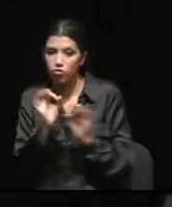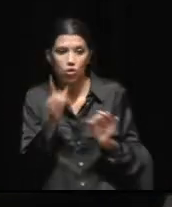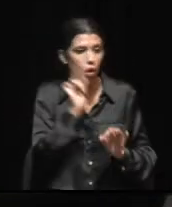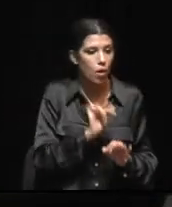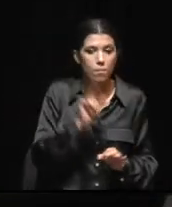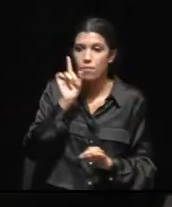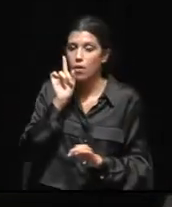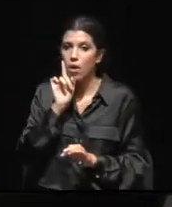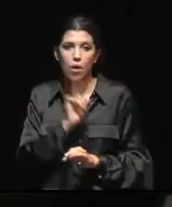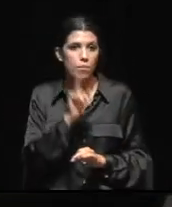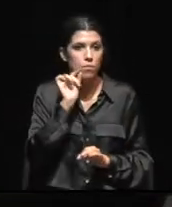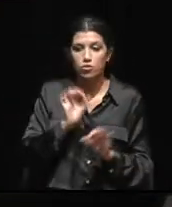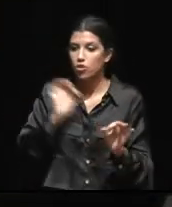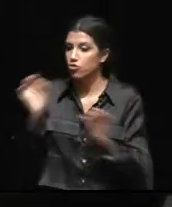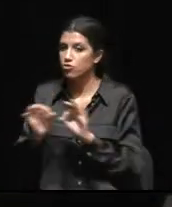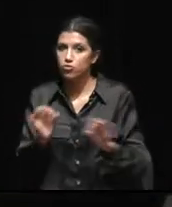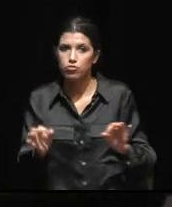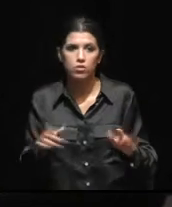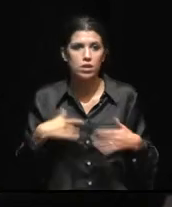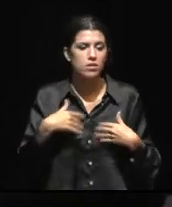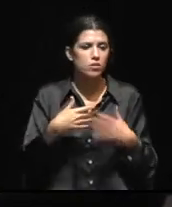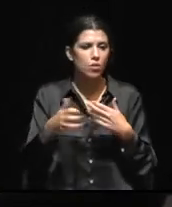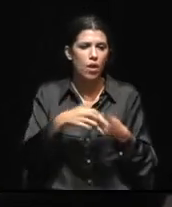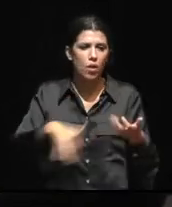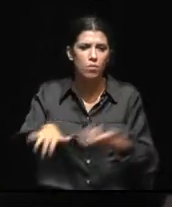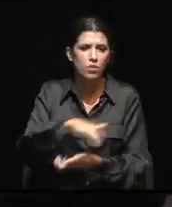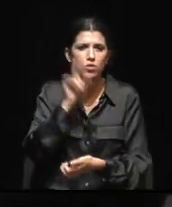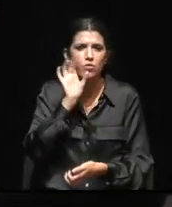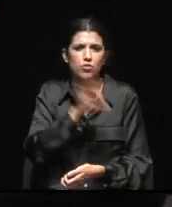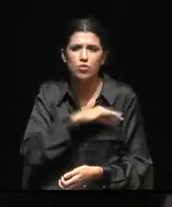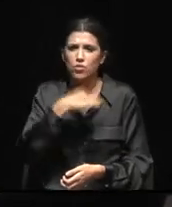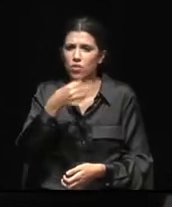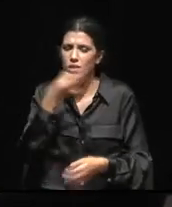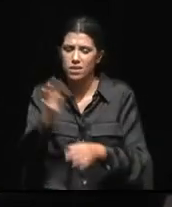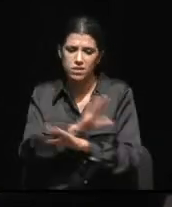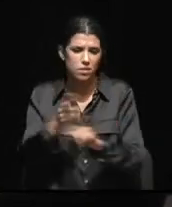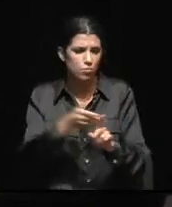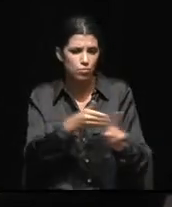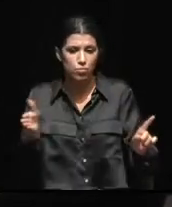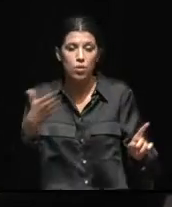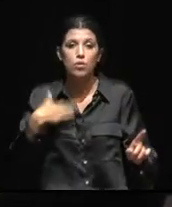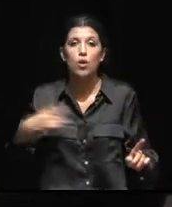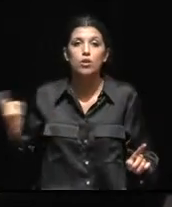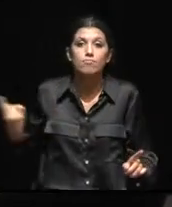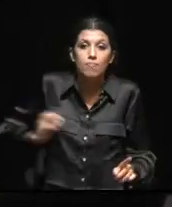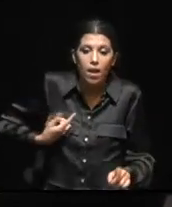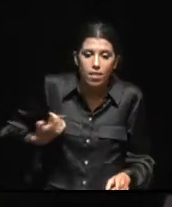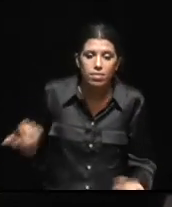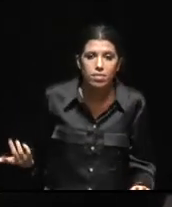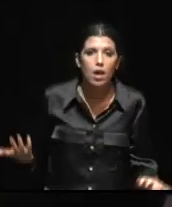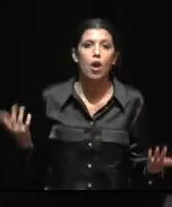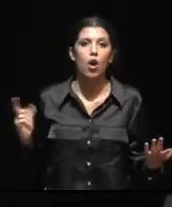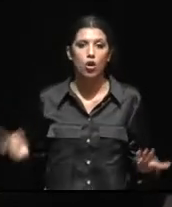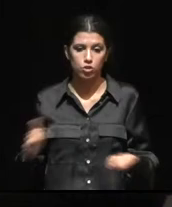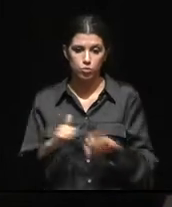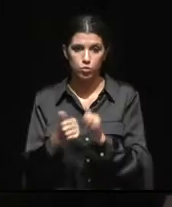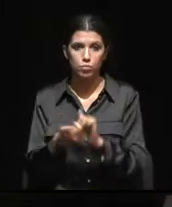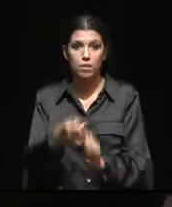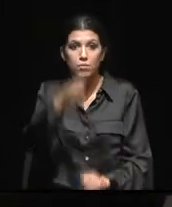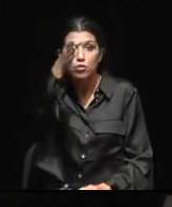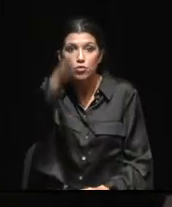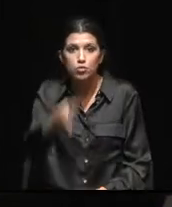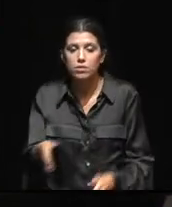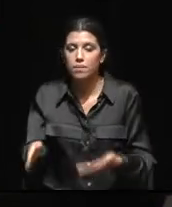saía não sei quê E ela disse não isto não tem nada a ver com essas complicações que os senhores pais estão a dizer o que nós temos perante perante nós é um problema de